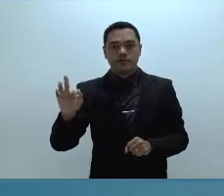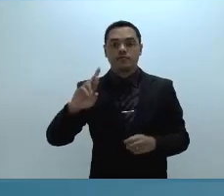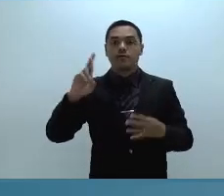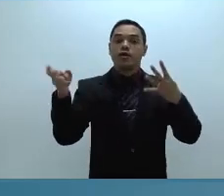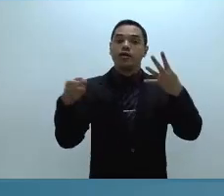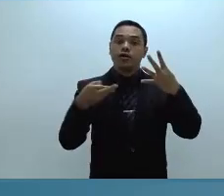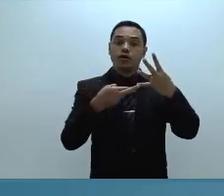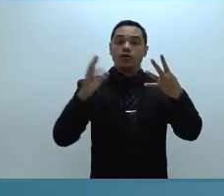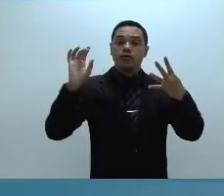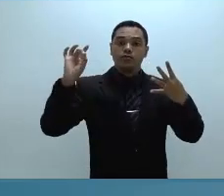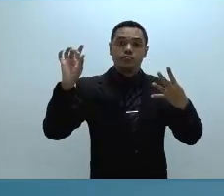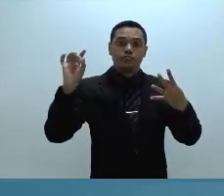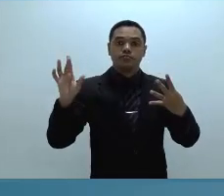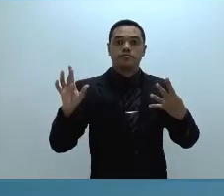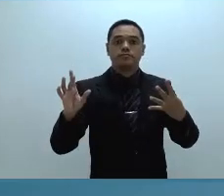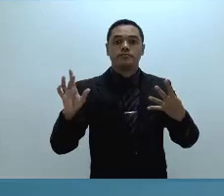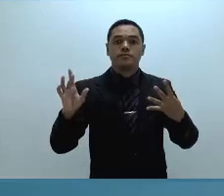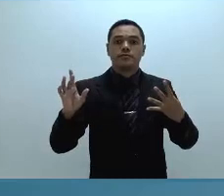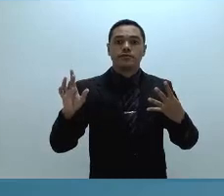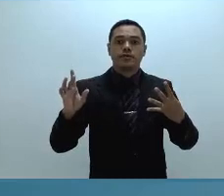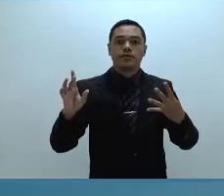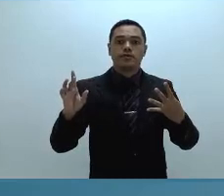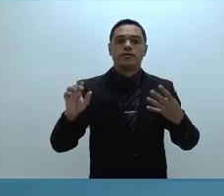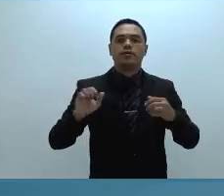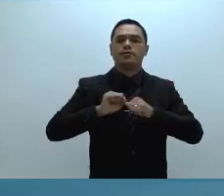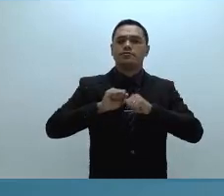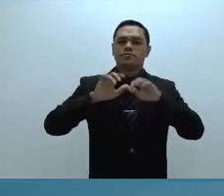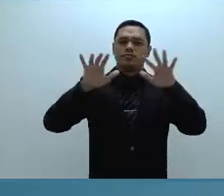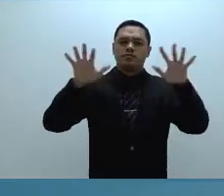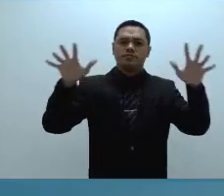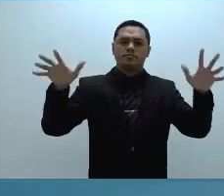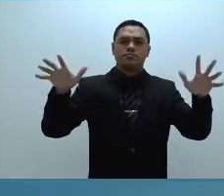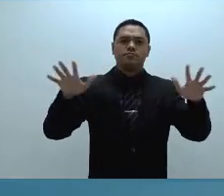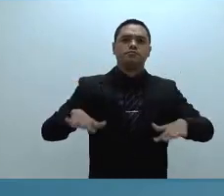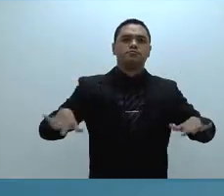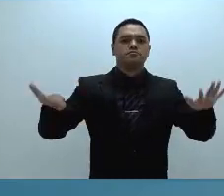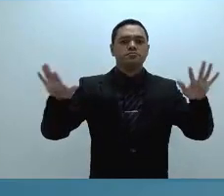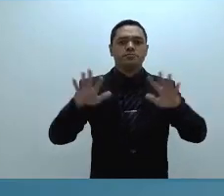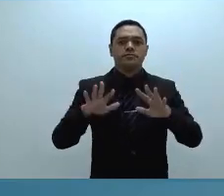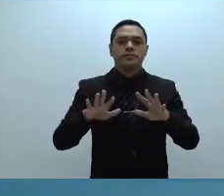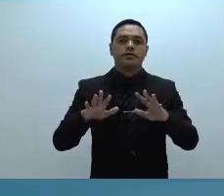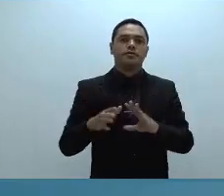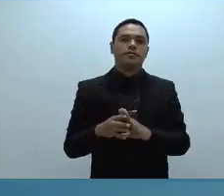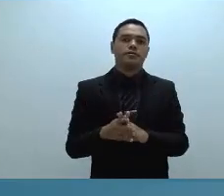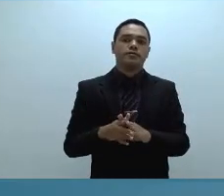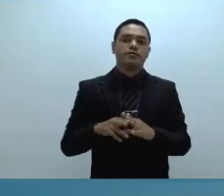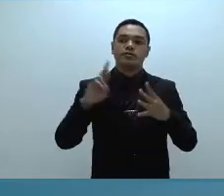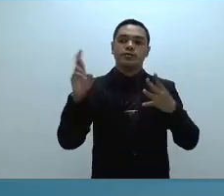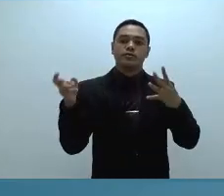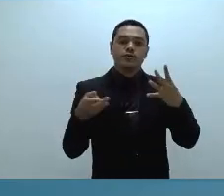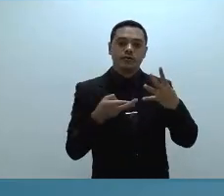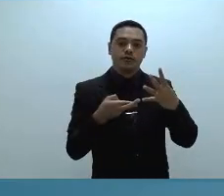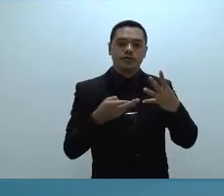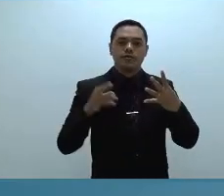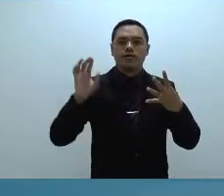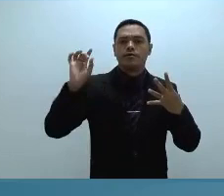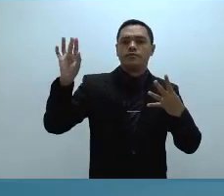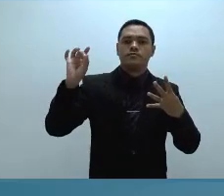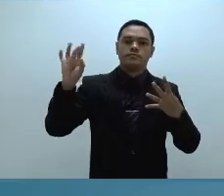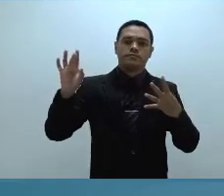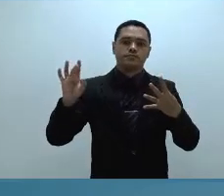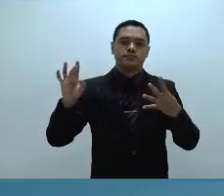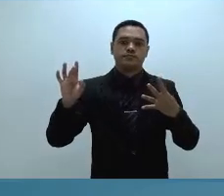extraordinário, apreciado em sede de repercussão geral. recurso